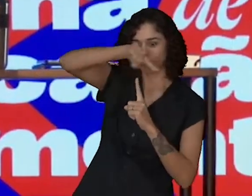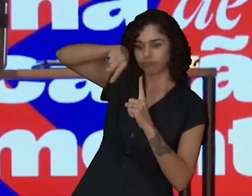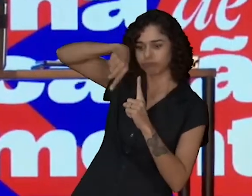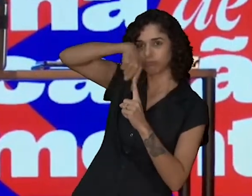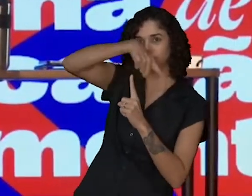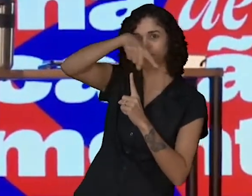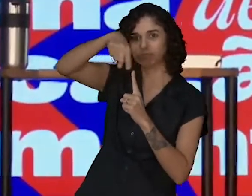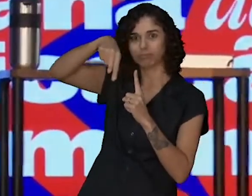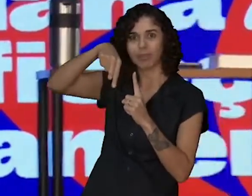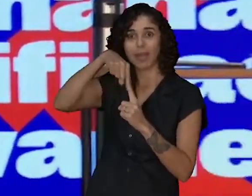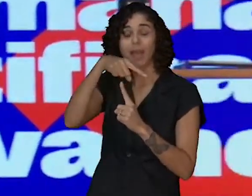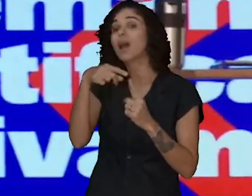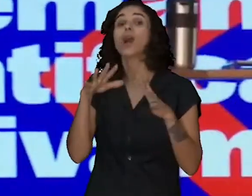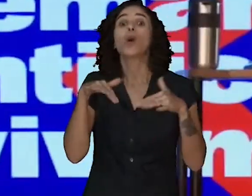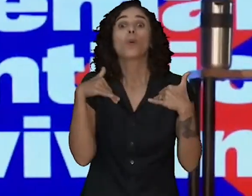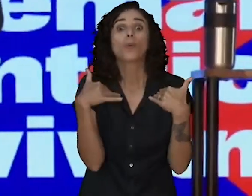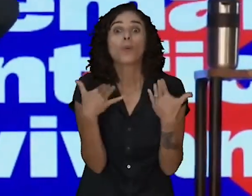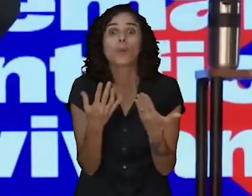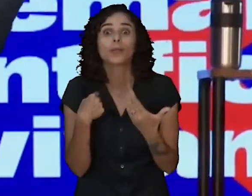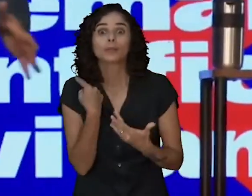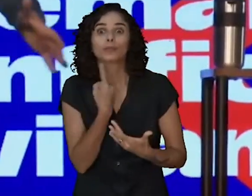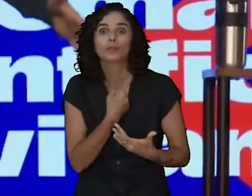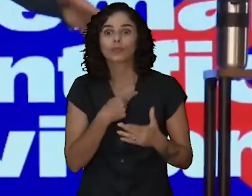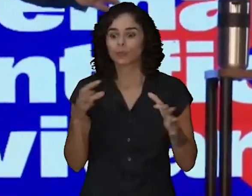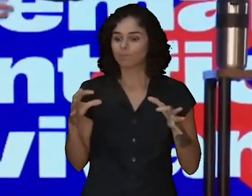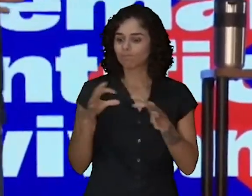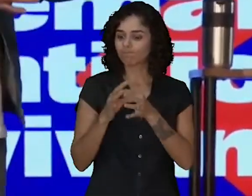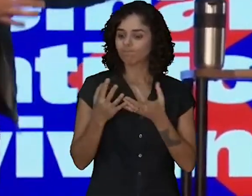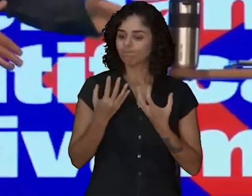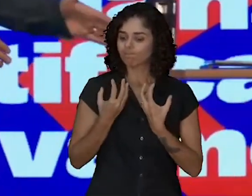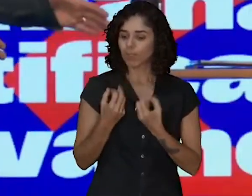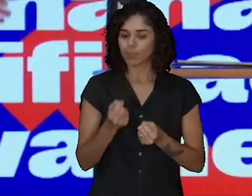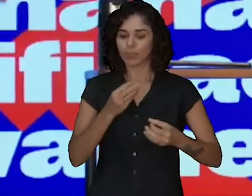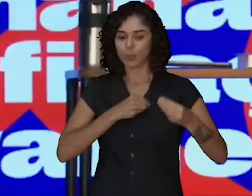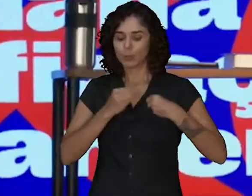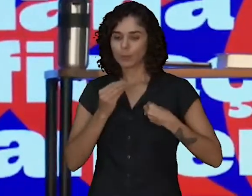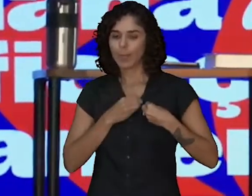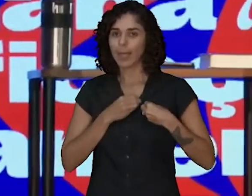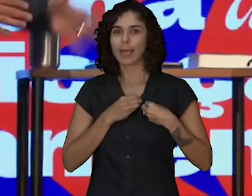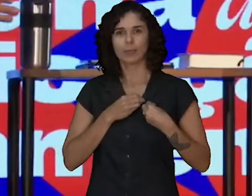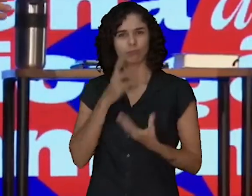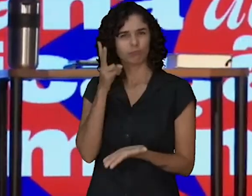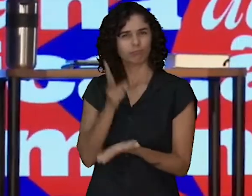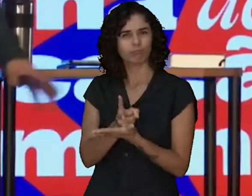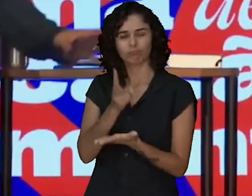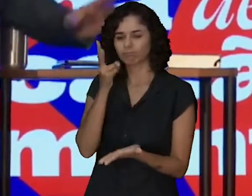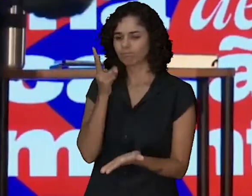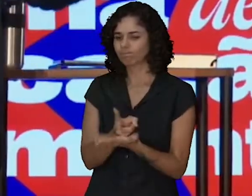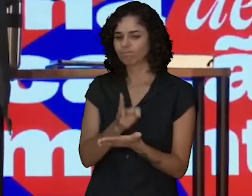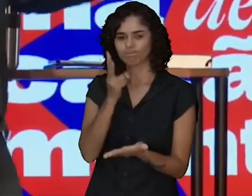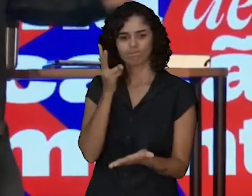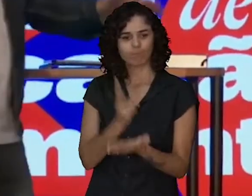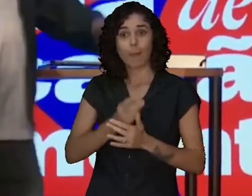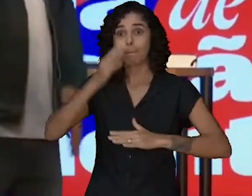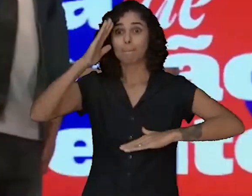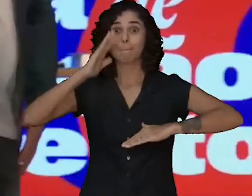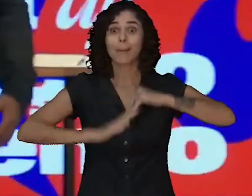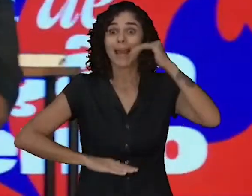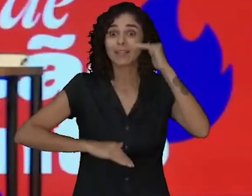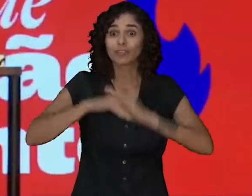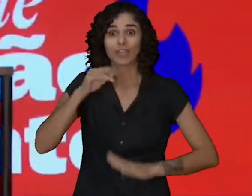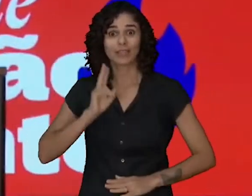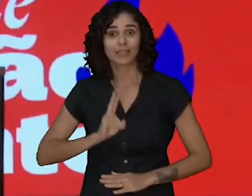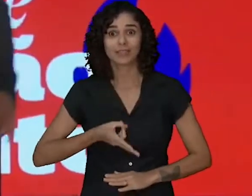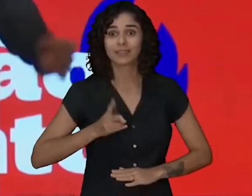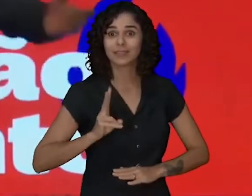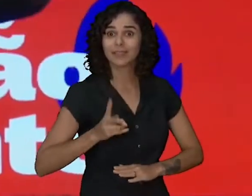no pecado, quando a gente mantém um pecado na nossa vida, na nossa agenda, não é aquilo que a